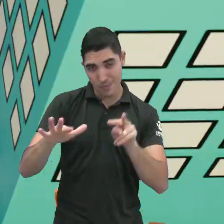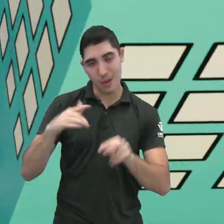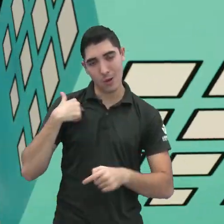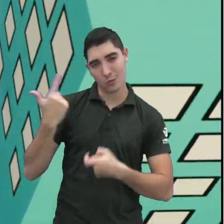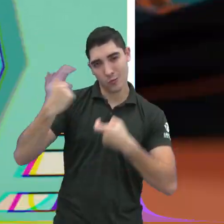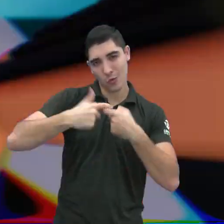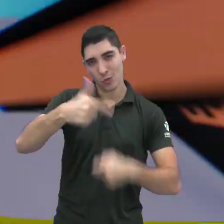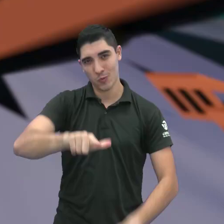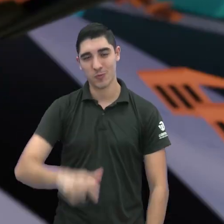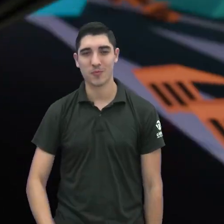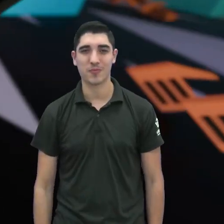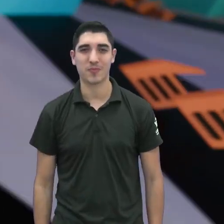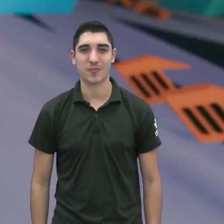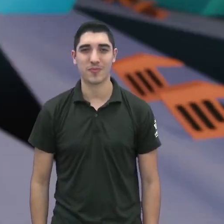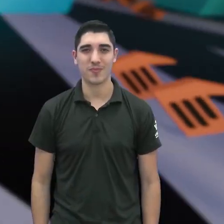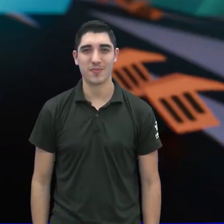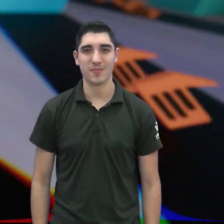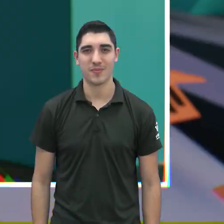Falou!